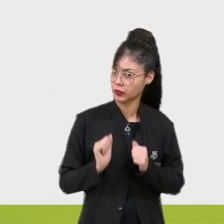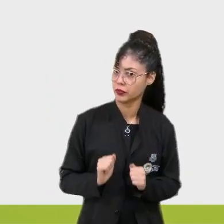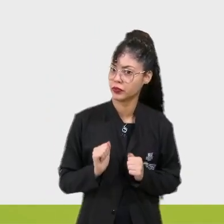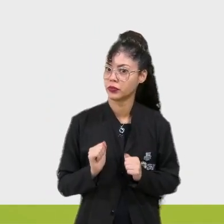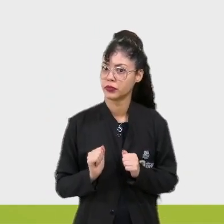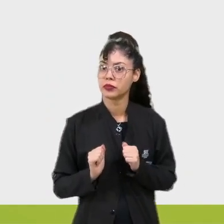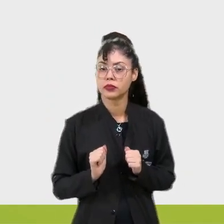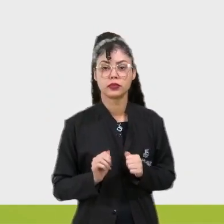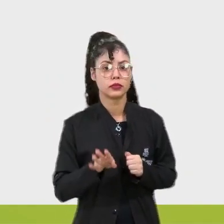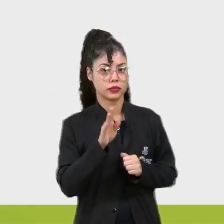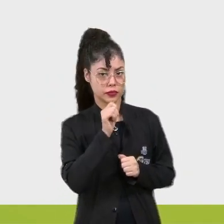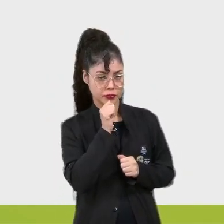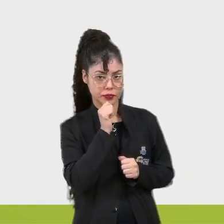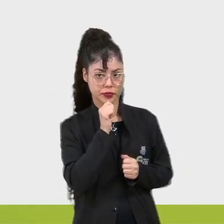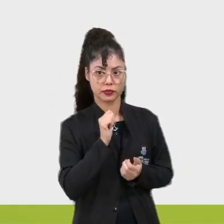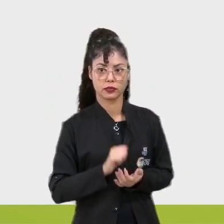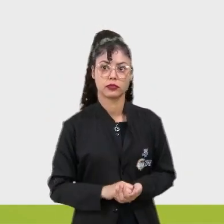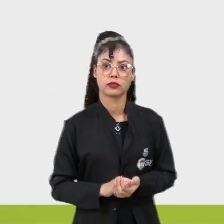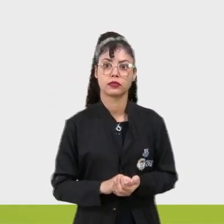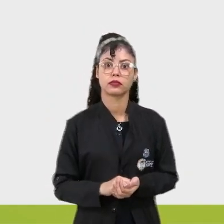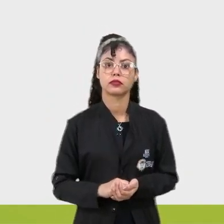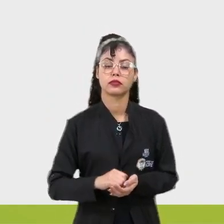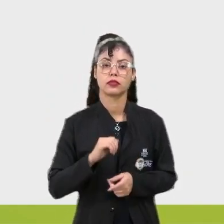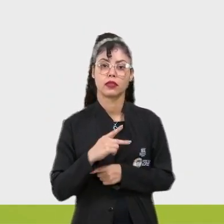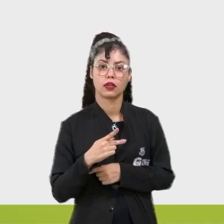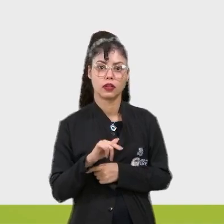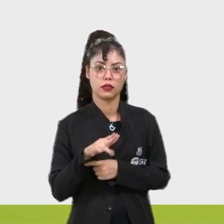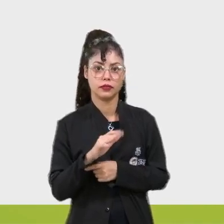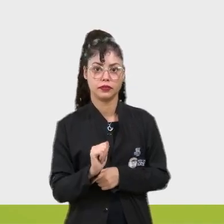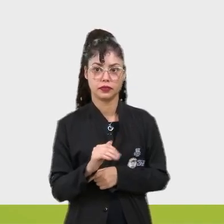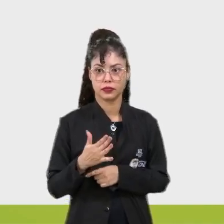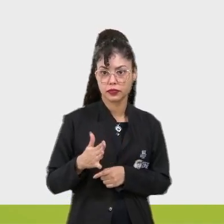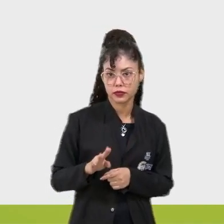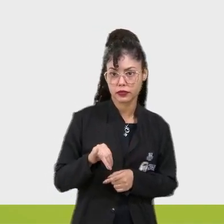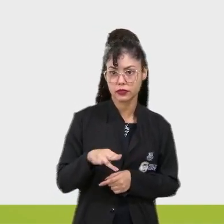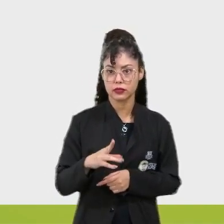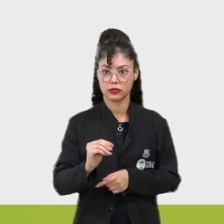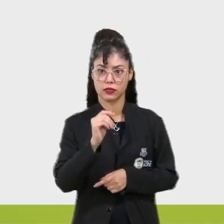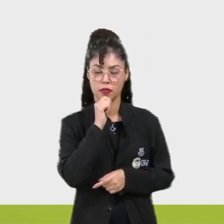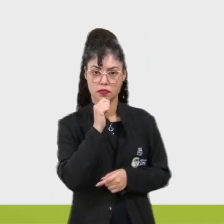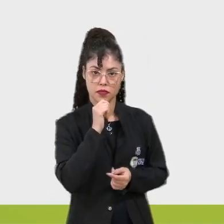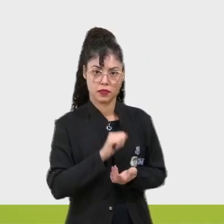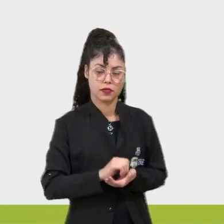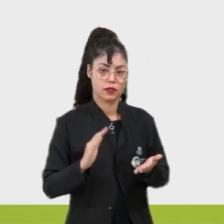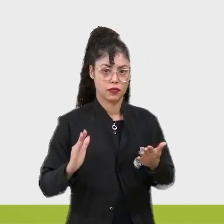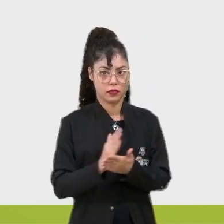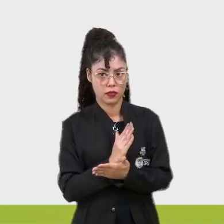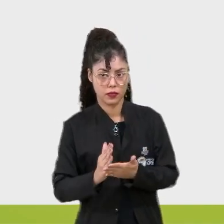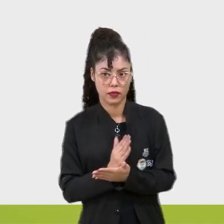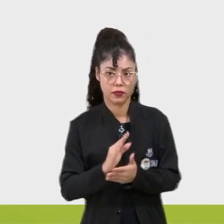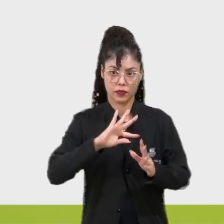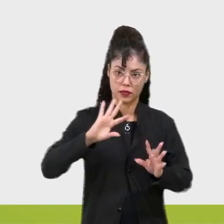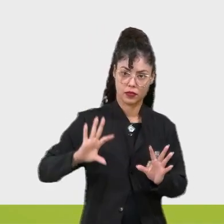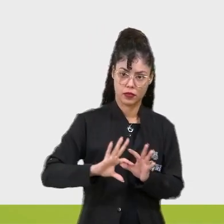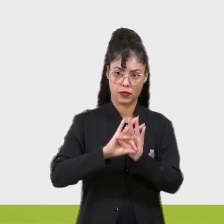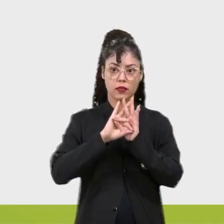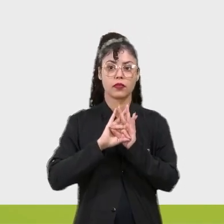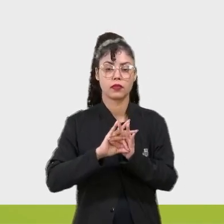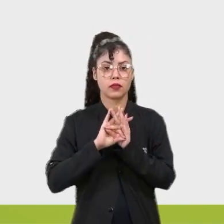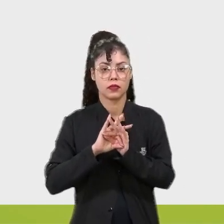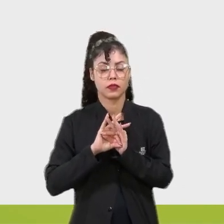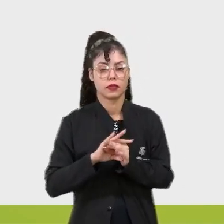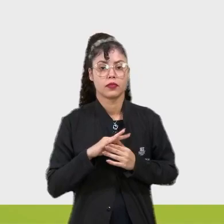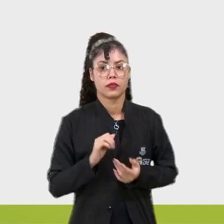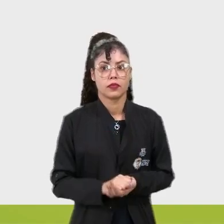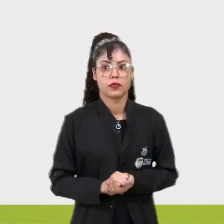ser um repertório de cunho, vamos dizer assim, midiático, pode ser algo mais relacionado